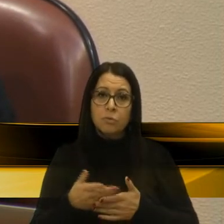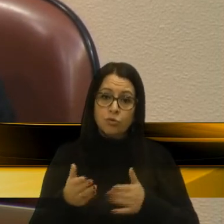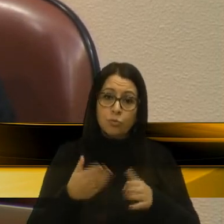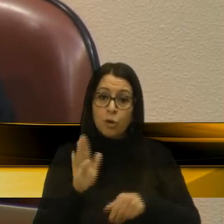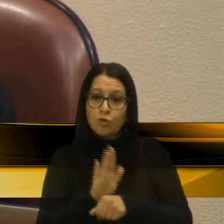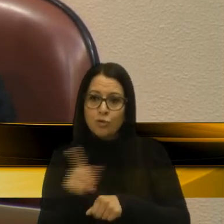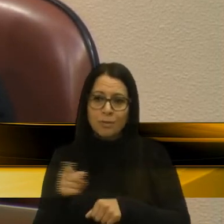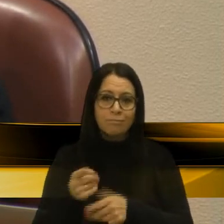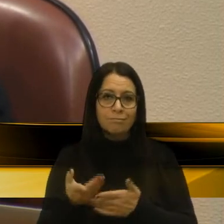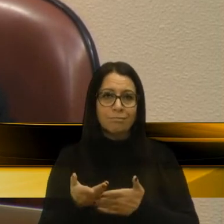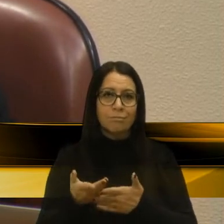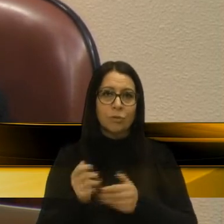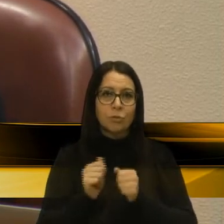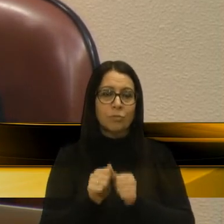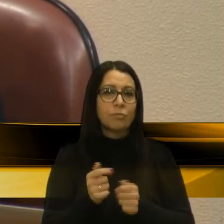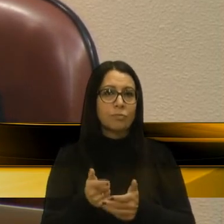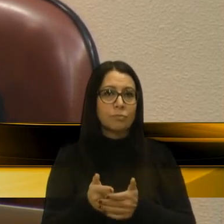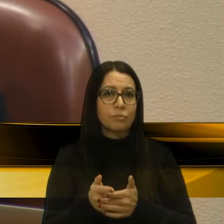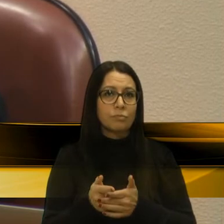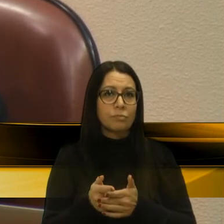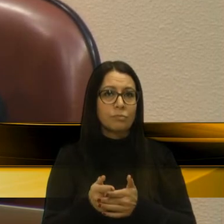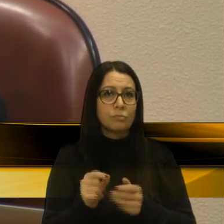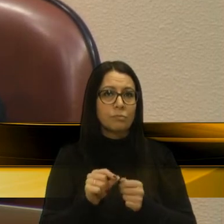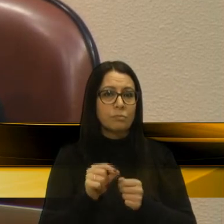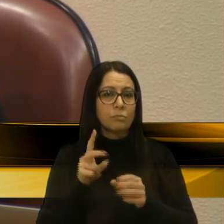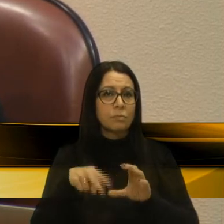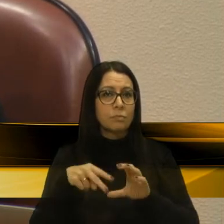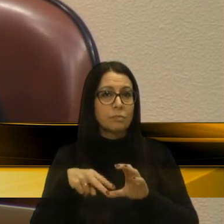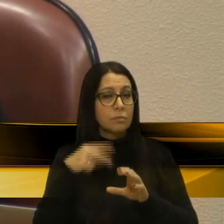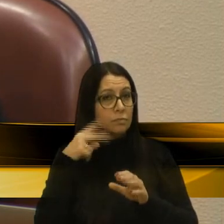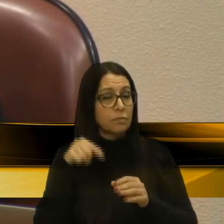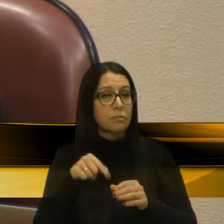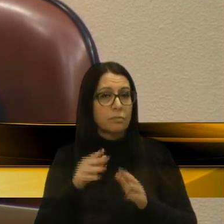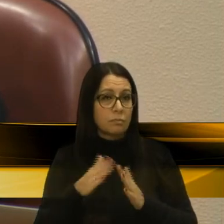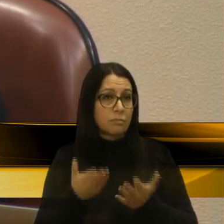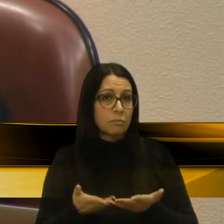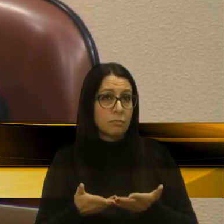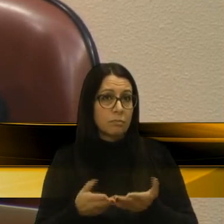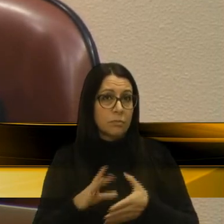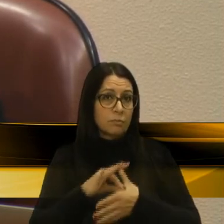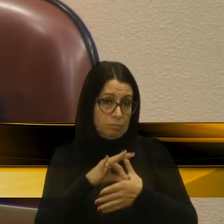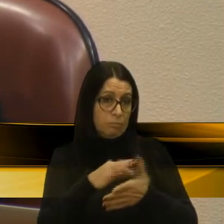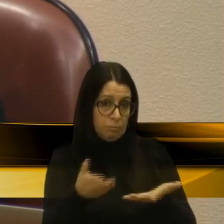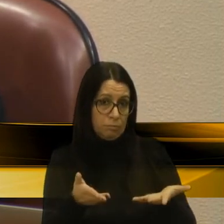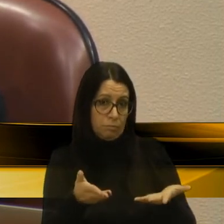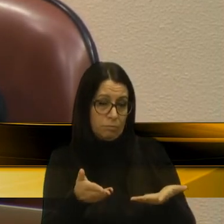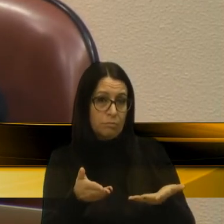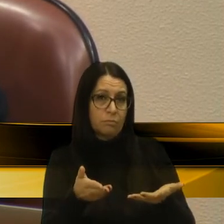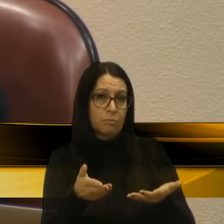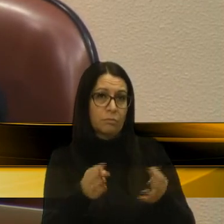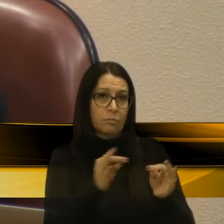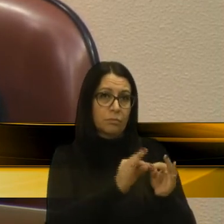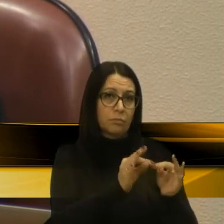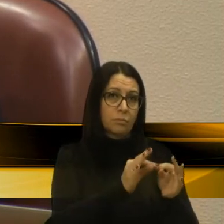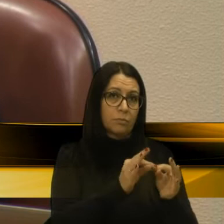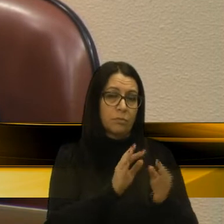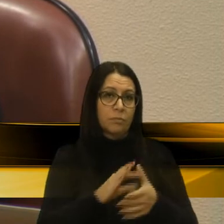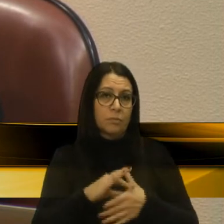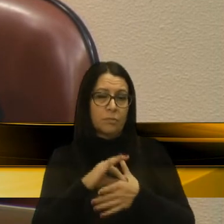Ministério Público e espero que o Ministério Público nos dê uma resposta rápida, porque tudo tem parado no Ministério Público e a gente não vê